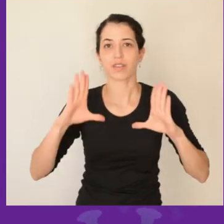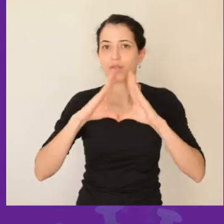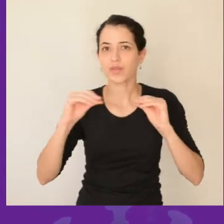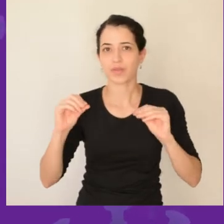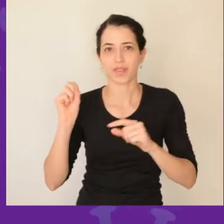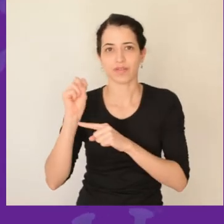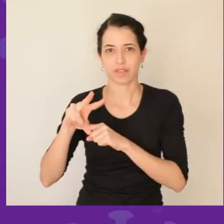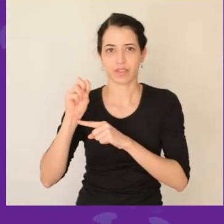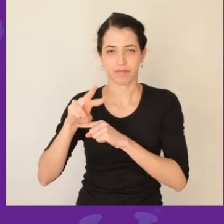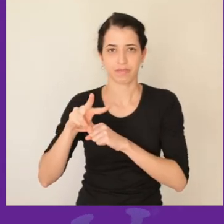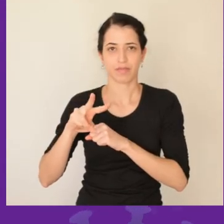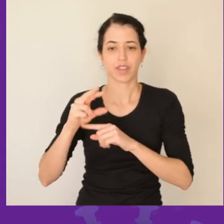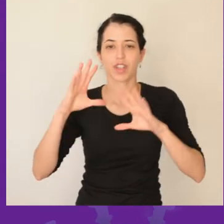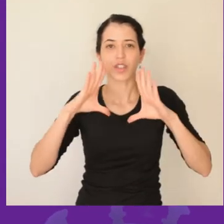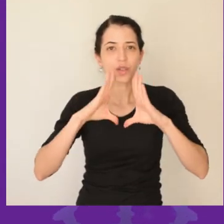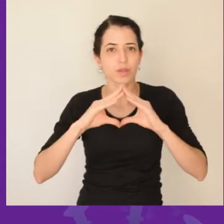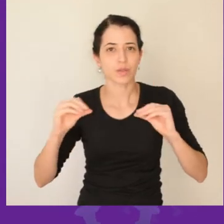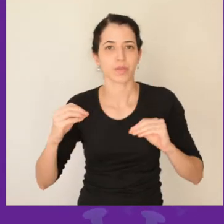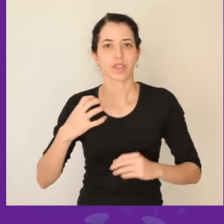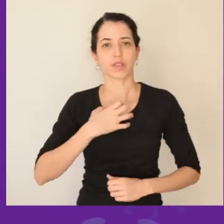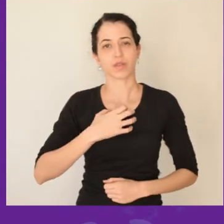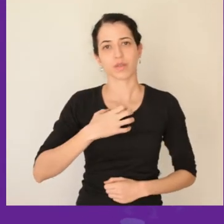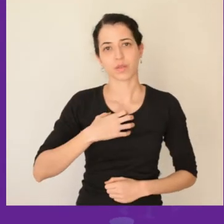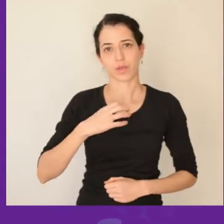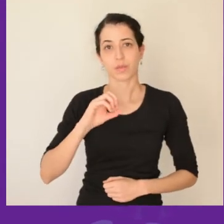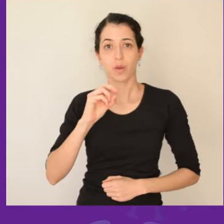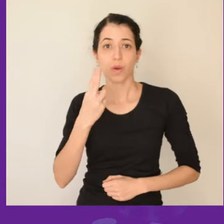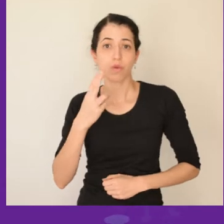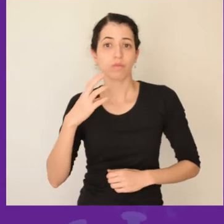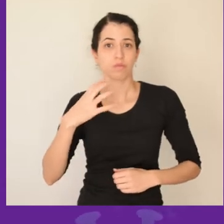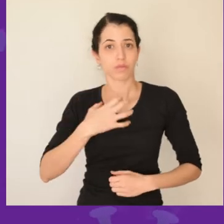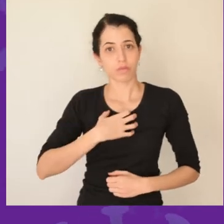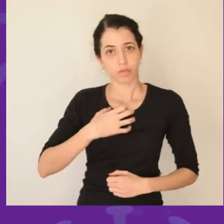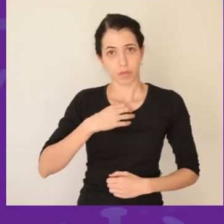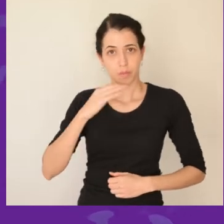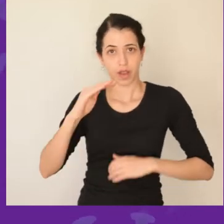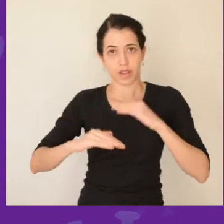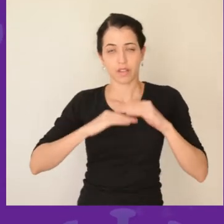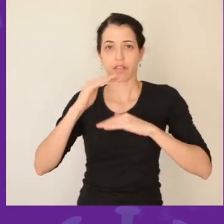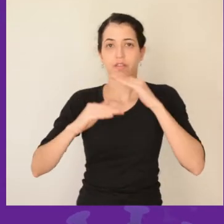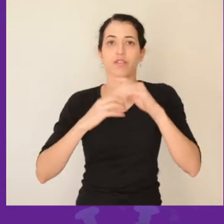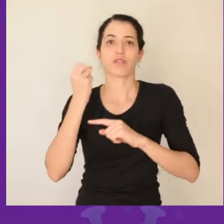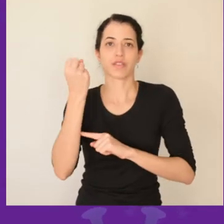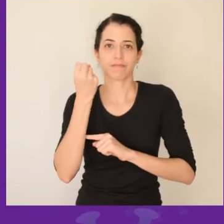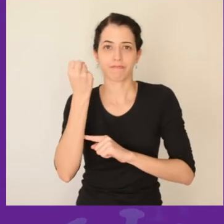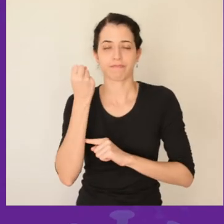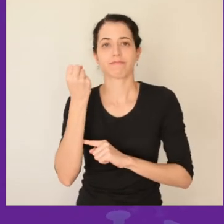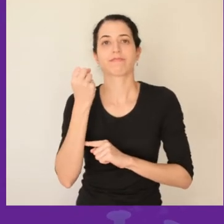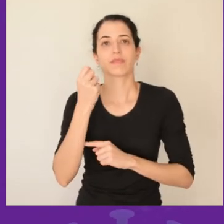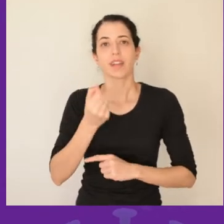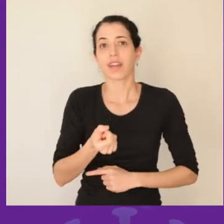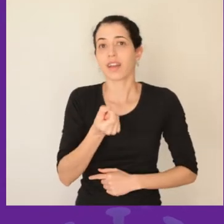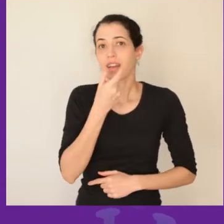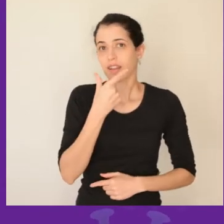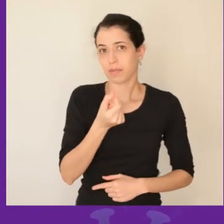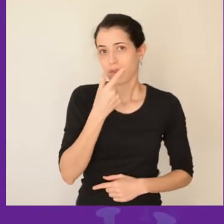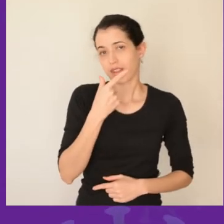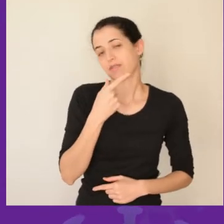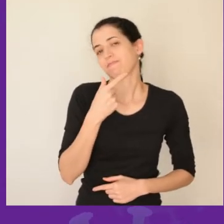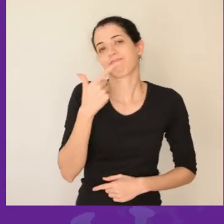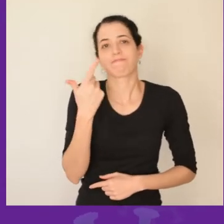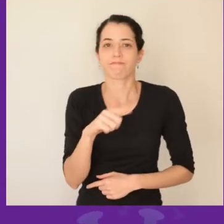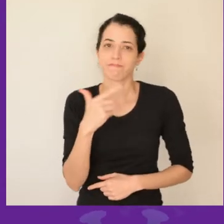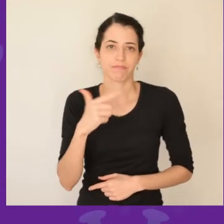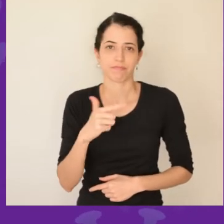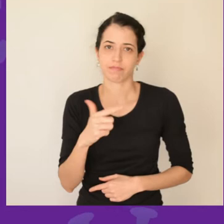em que matasse o vírus e não deixasse a doença evoluir ou não deixasse a pessoa adoecer então esse seria o tratamento específico isso